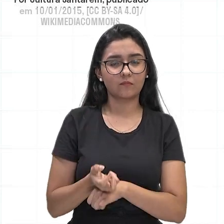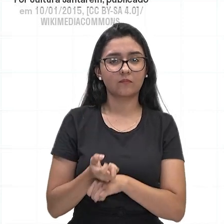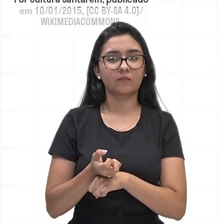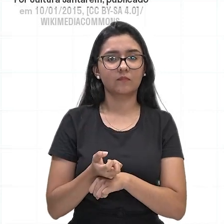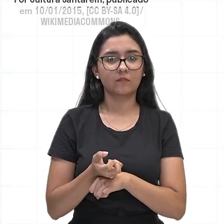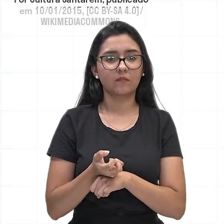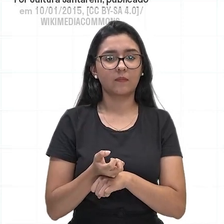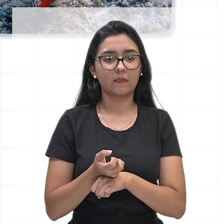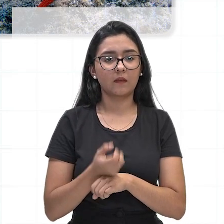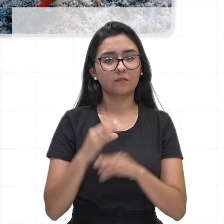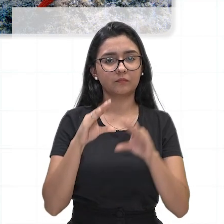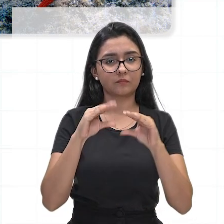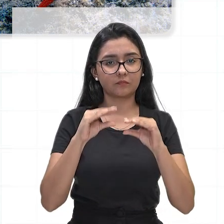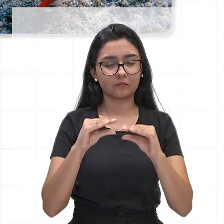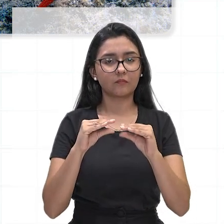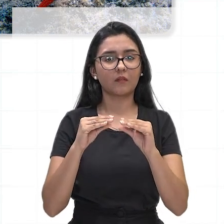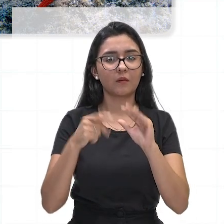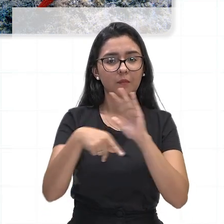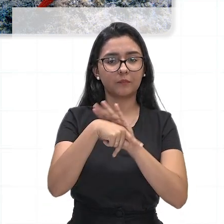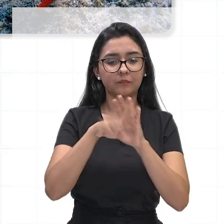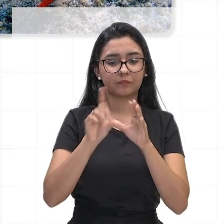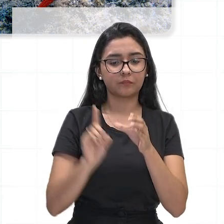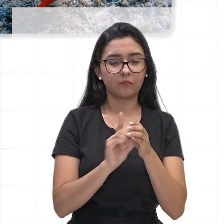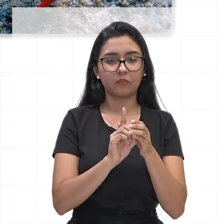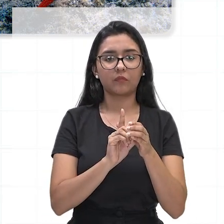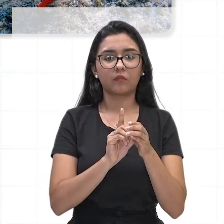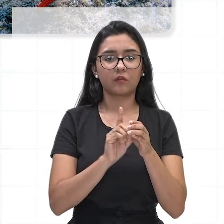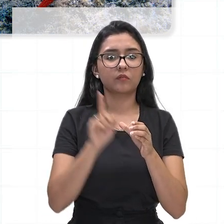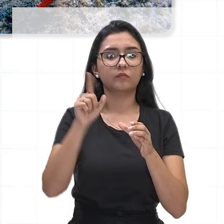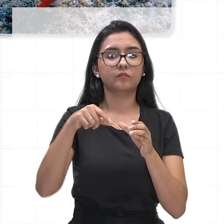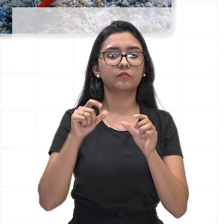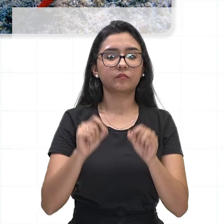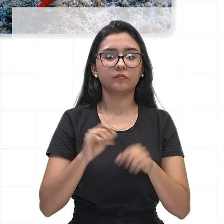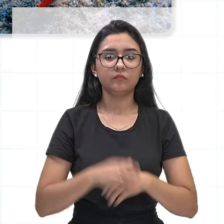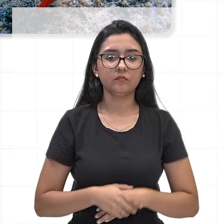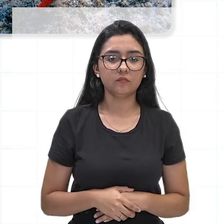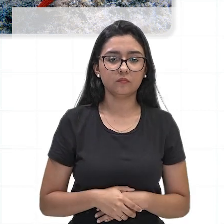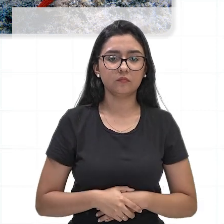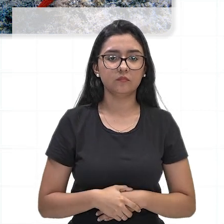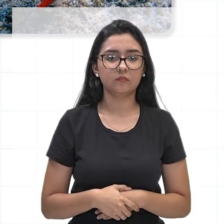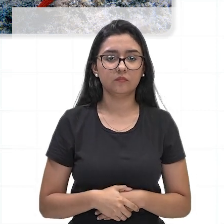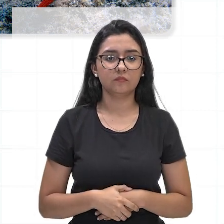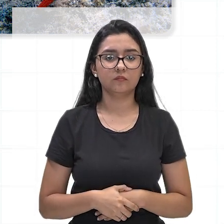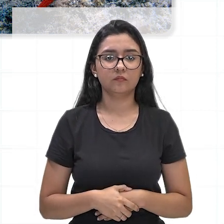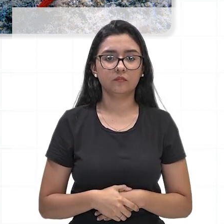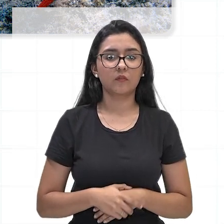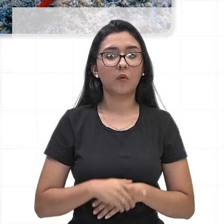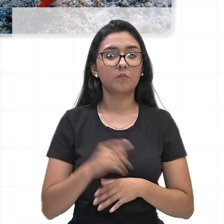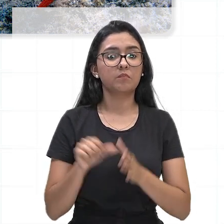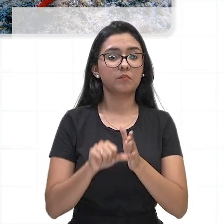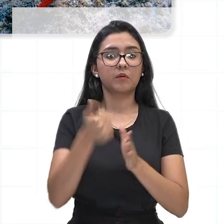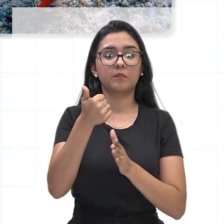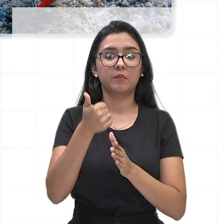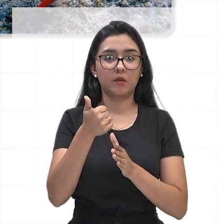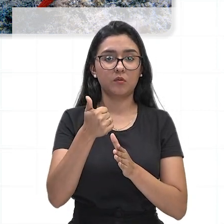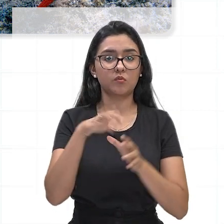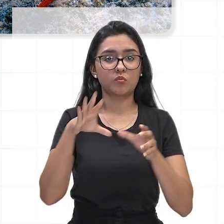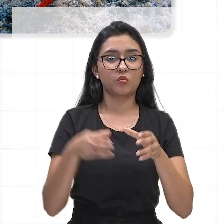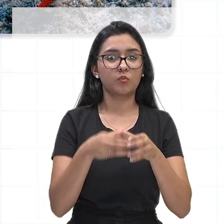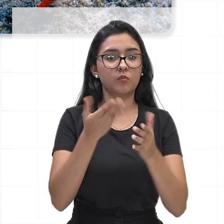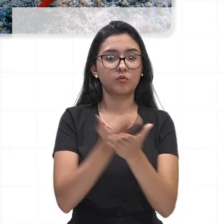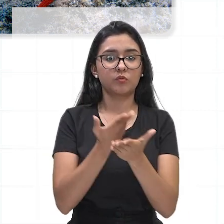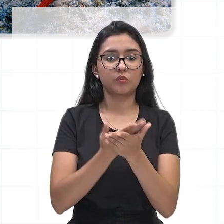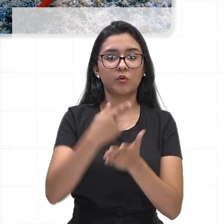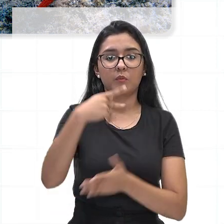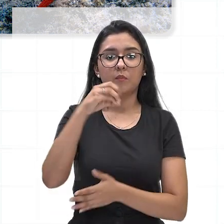as esponjas, elas fazem parte do grupo dos poríferos, que é o primeiro filo aí que a gente vai estudar, e